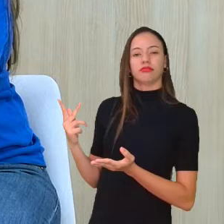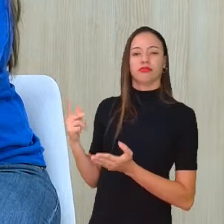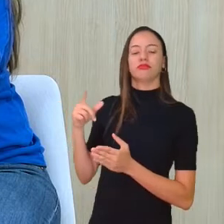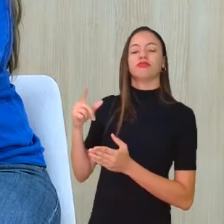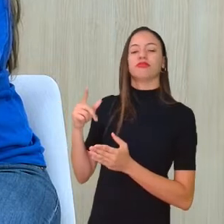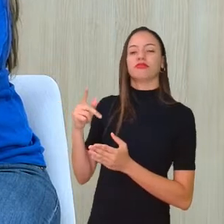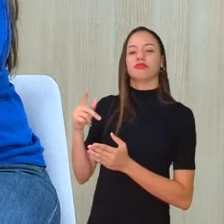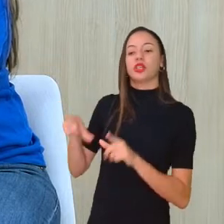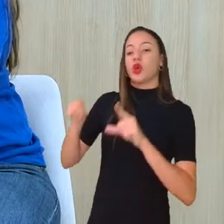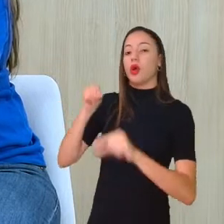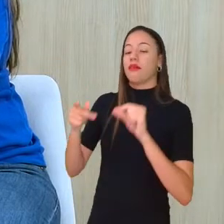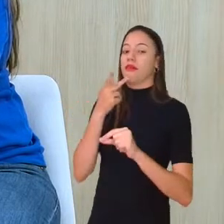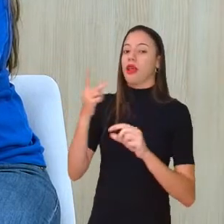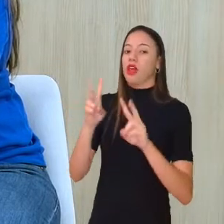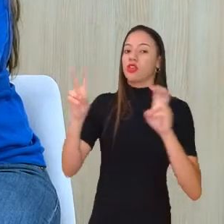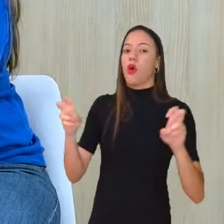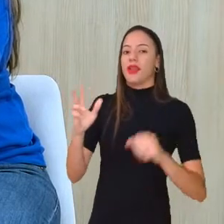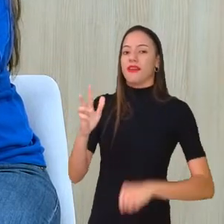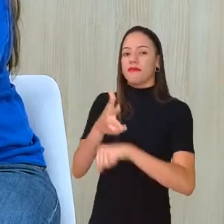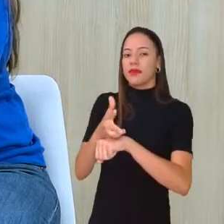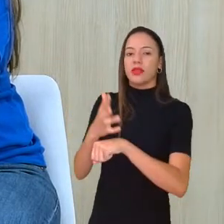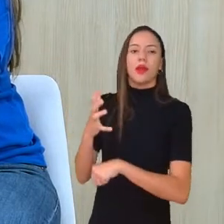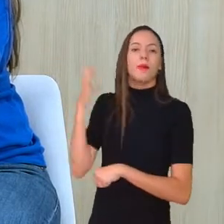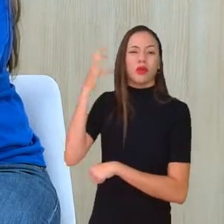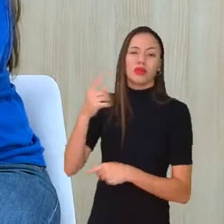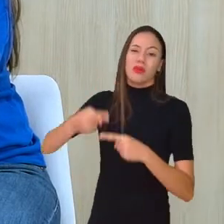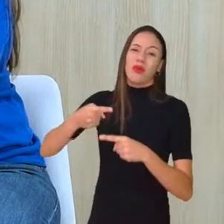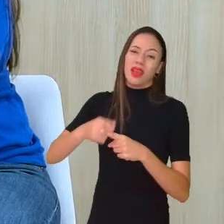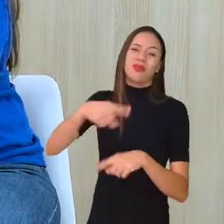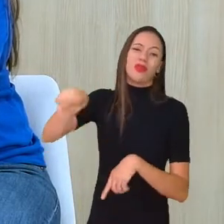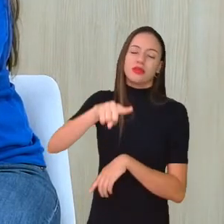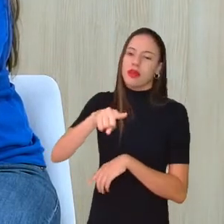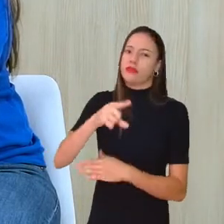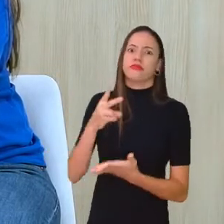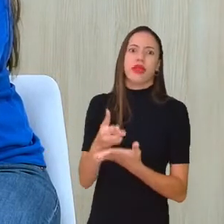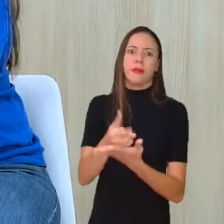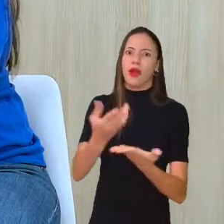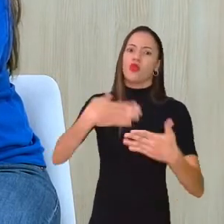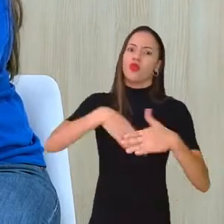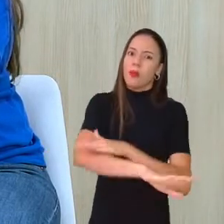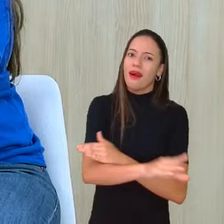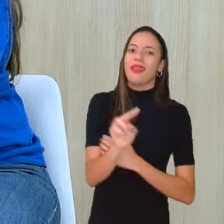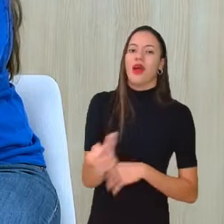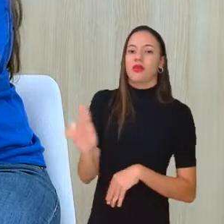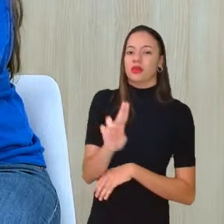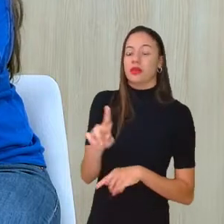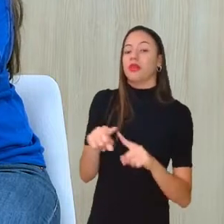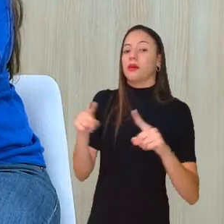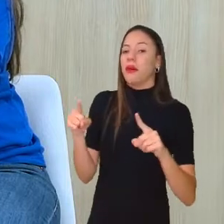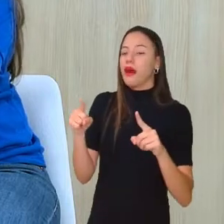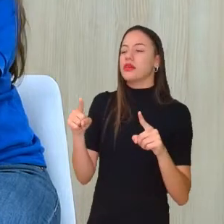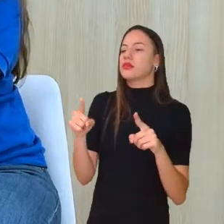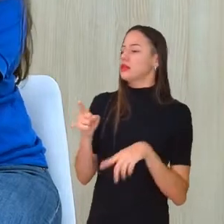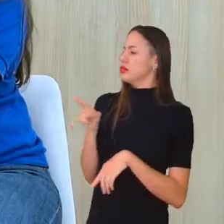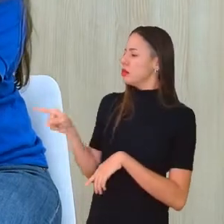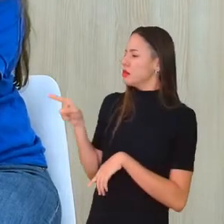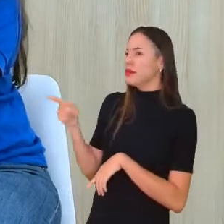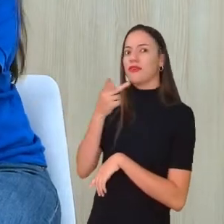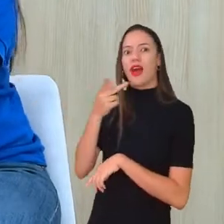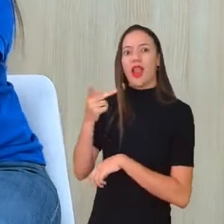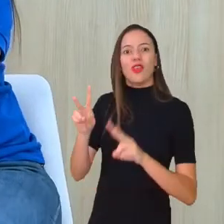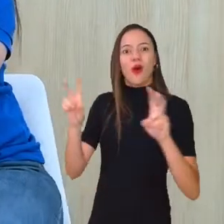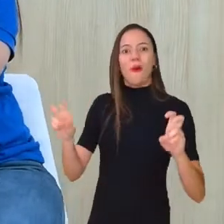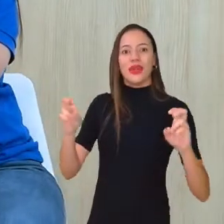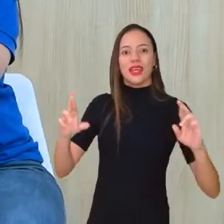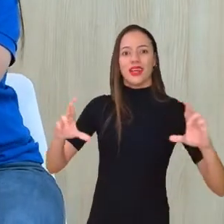vídeos, porque é algo bem mais comum para todo mundo, né? Mas a gente vai ver daqui a pouco outros exemplos. Carla falou aqui uma que é o Google Drive, né?